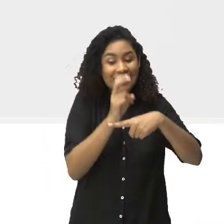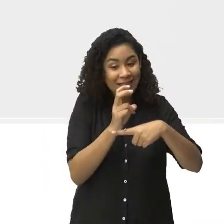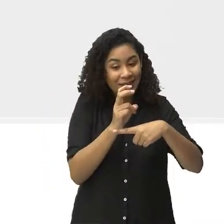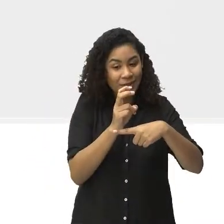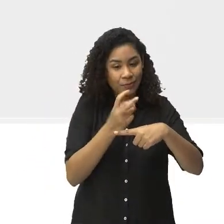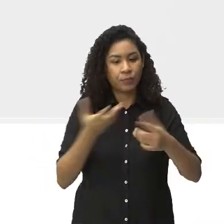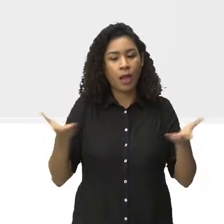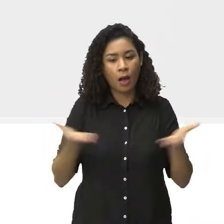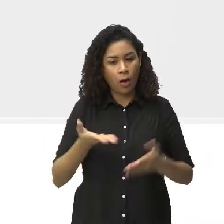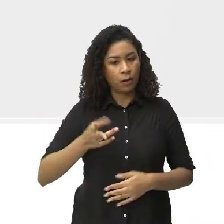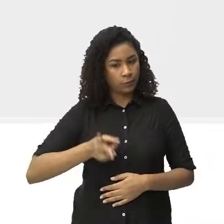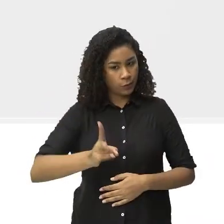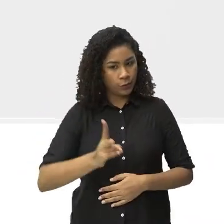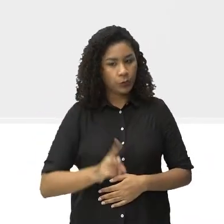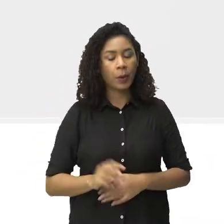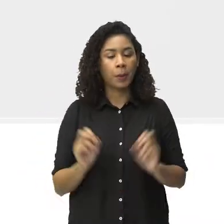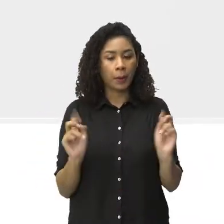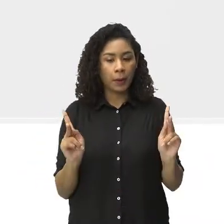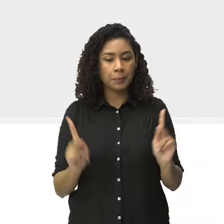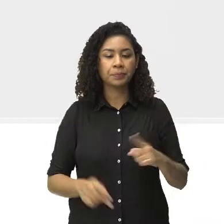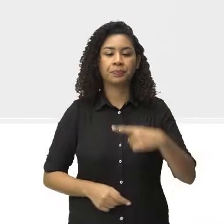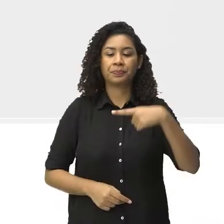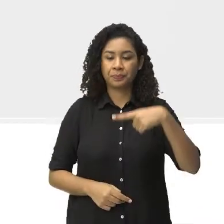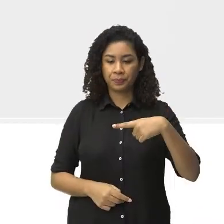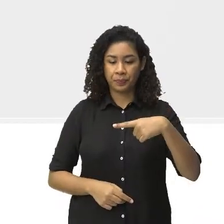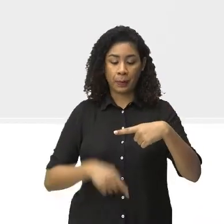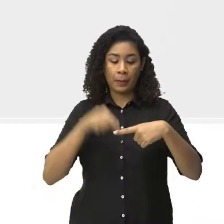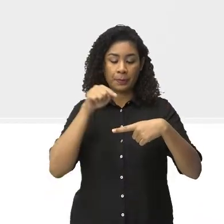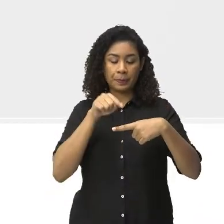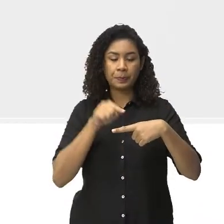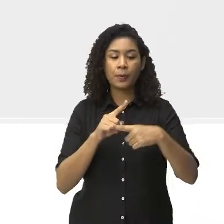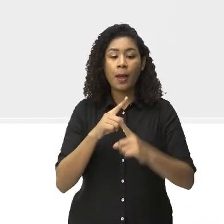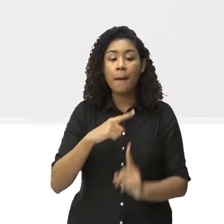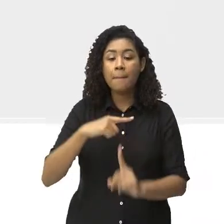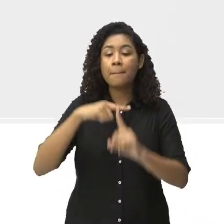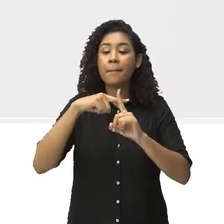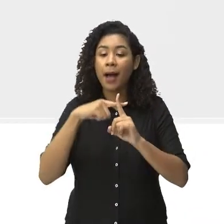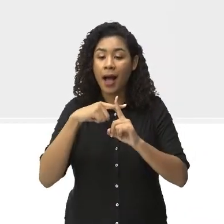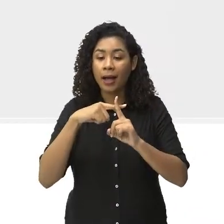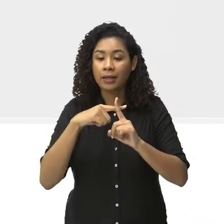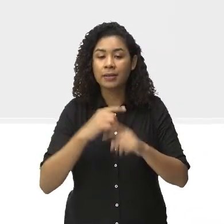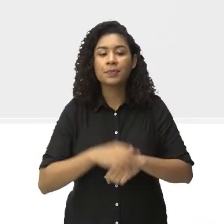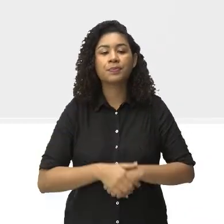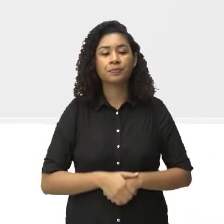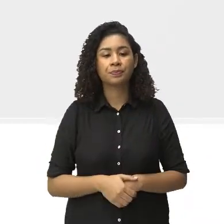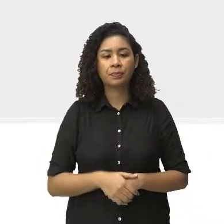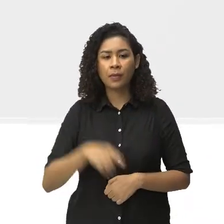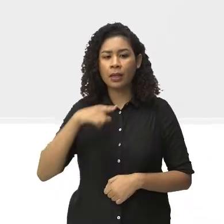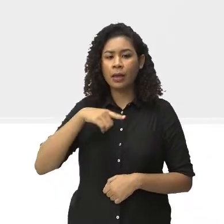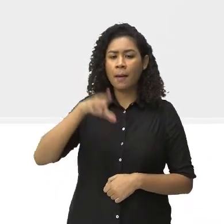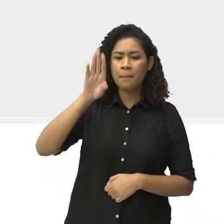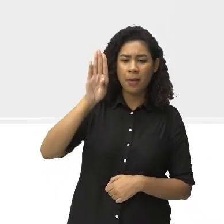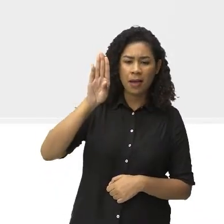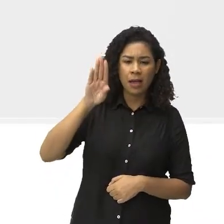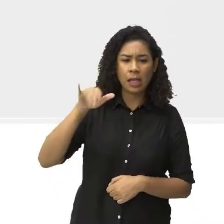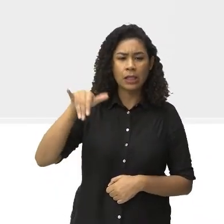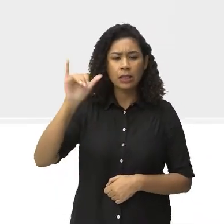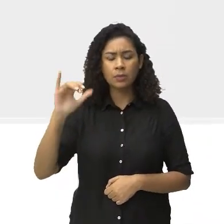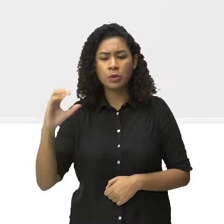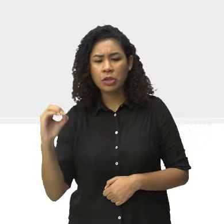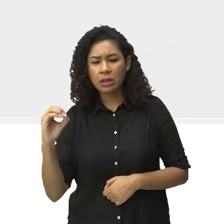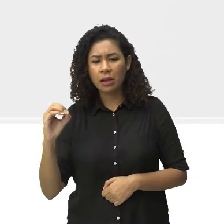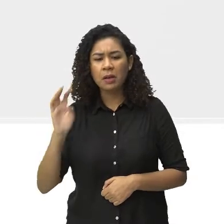Continuando, mas agora vamos para essa segunda parte aqui, ó. Eu tenho B e tenho y0. Quem é